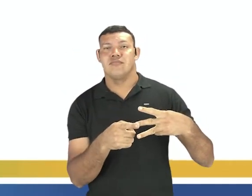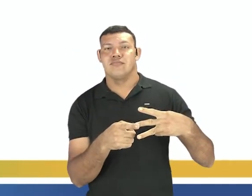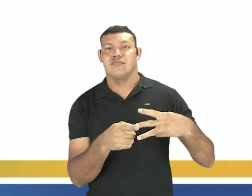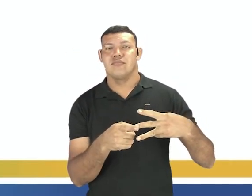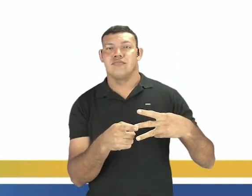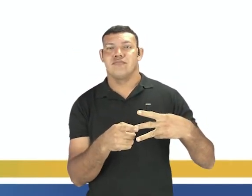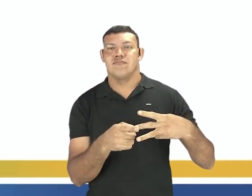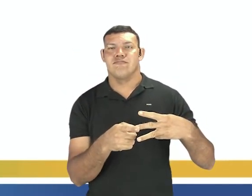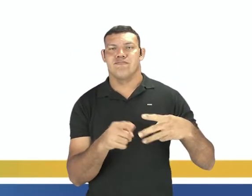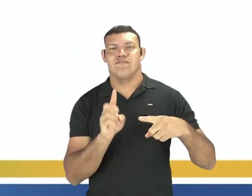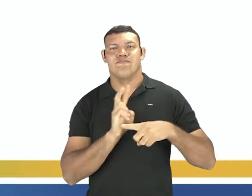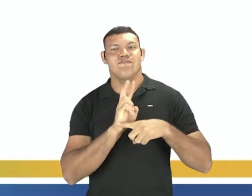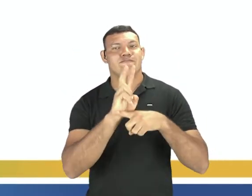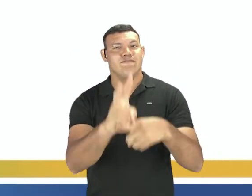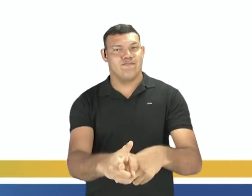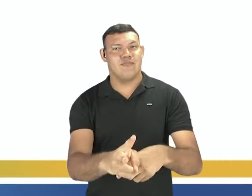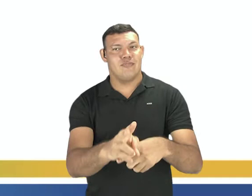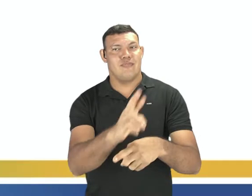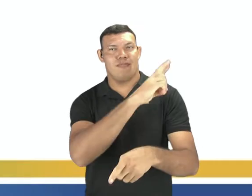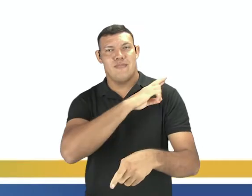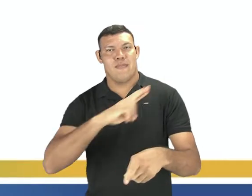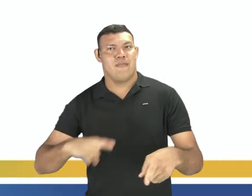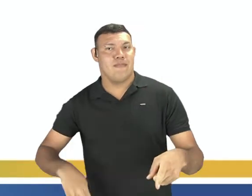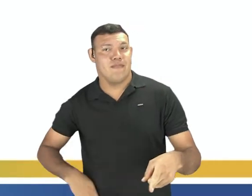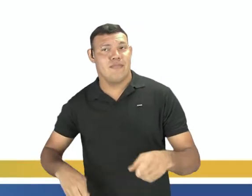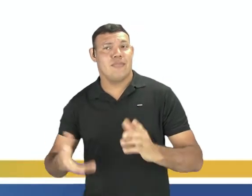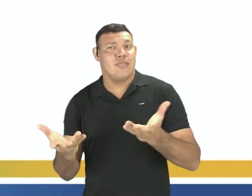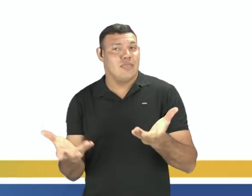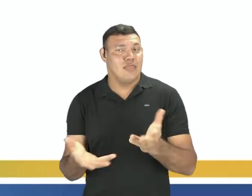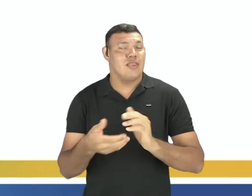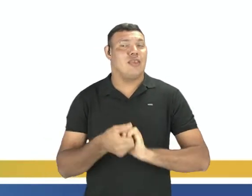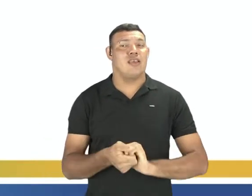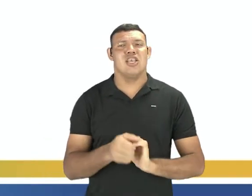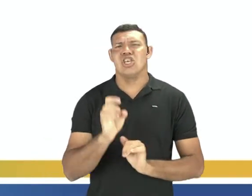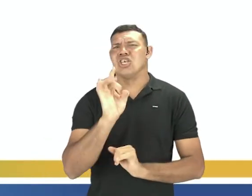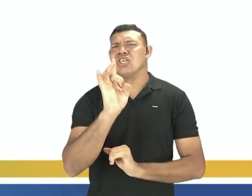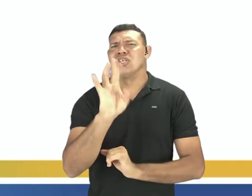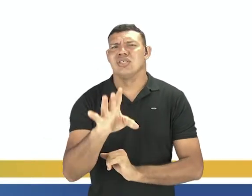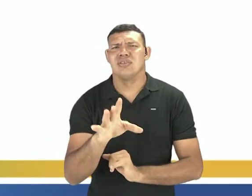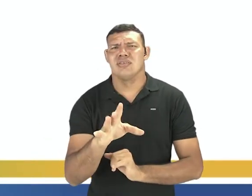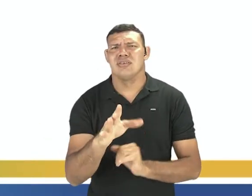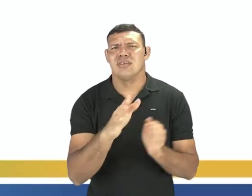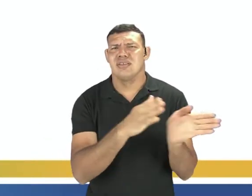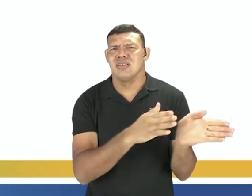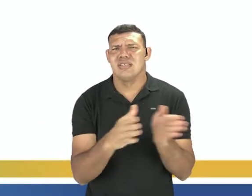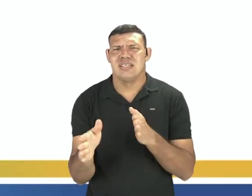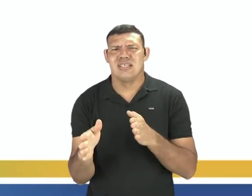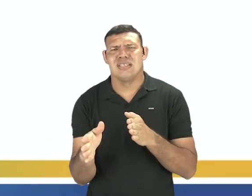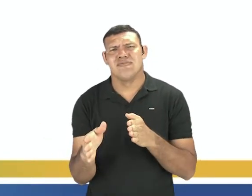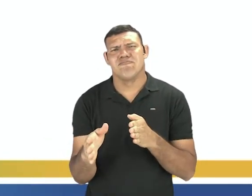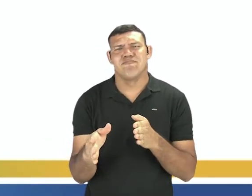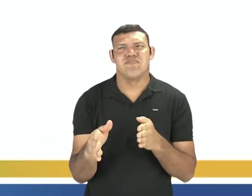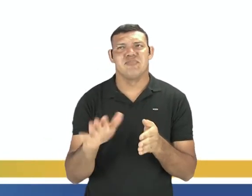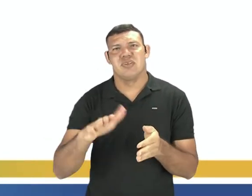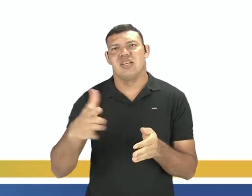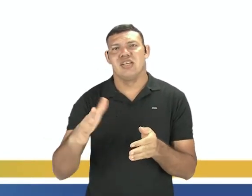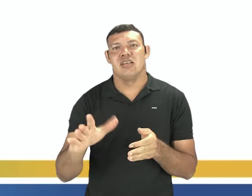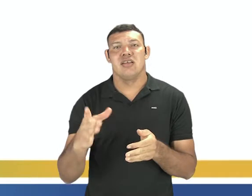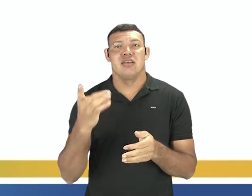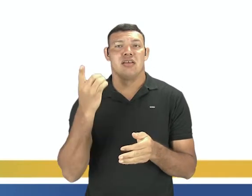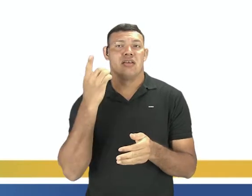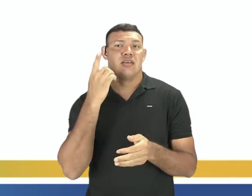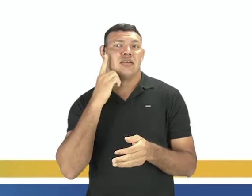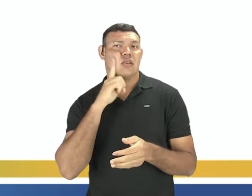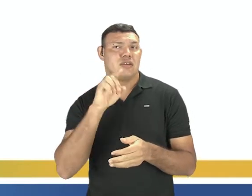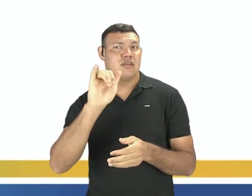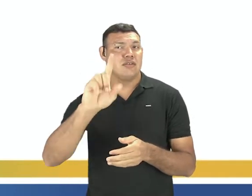bandeira provisória da República. Ela é tão provisória que ela existe somente durante 5 dias, né? Ela é arteada somente